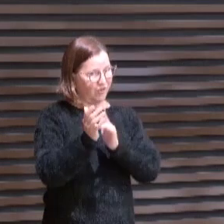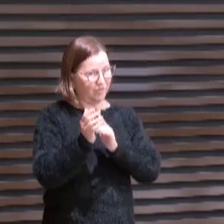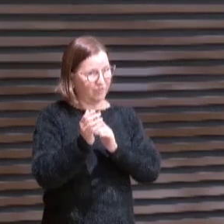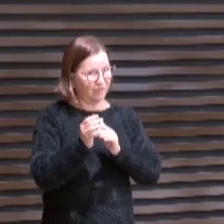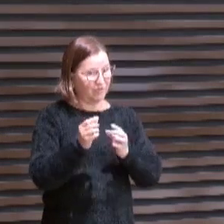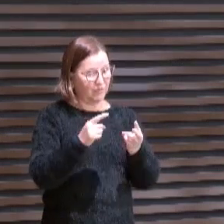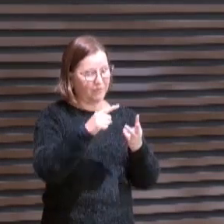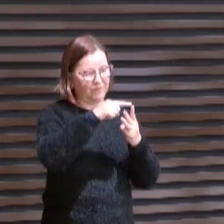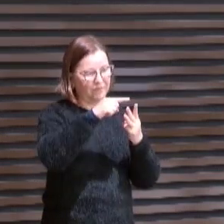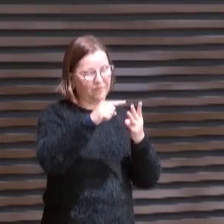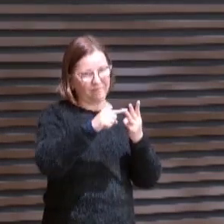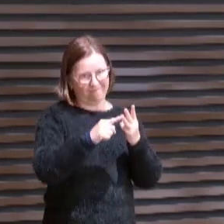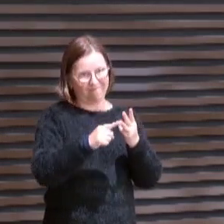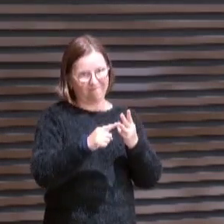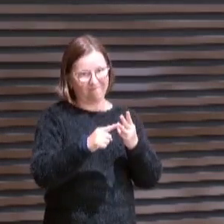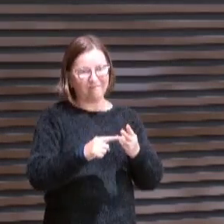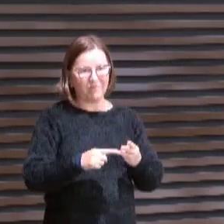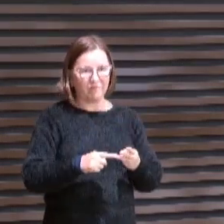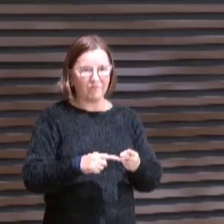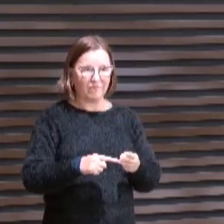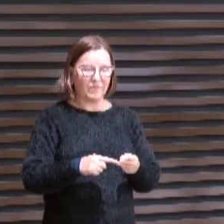Como ele foi levantado, eles também foram.